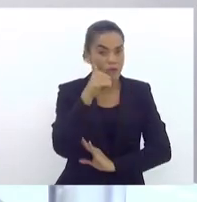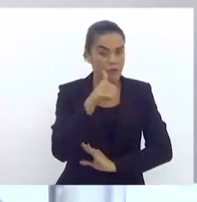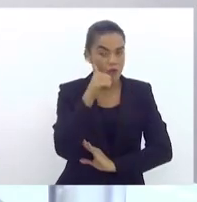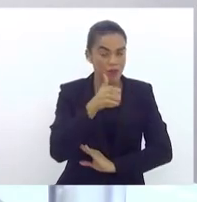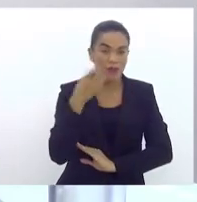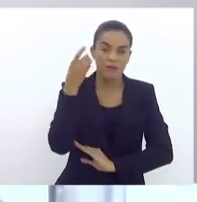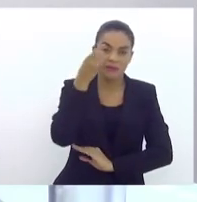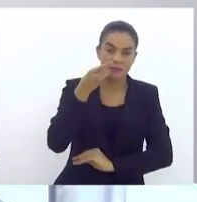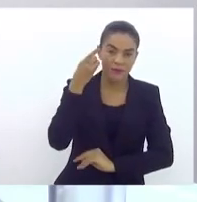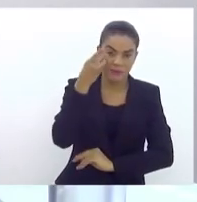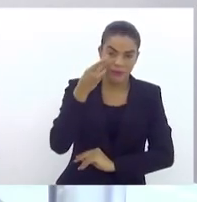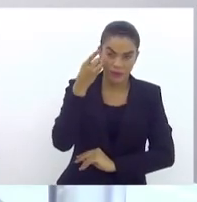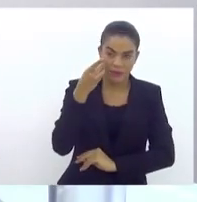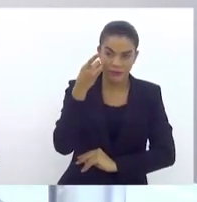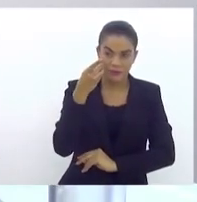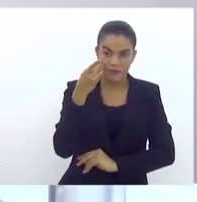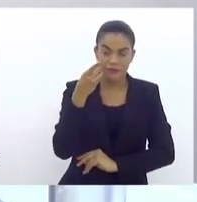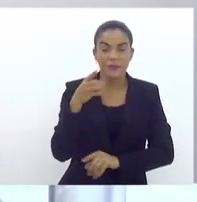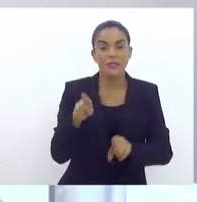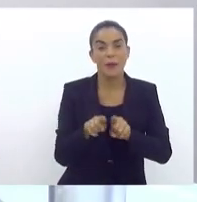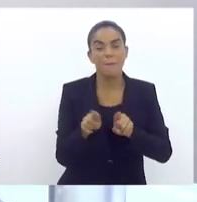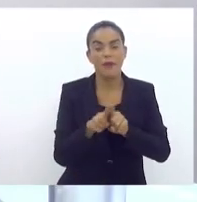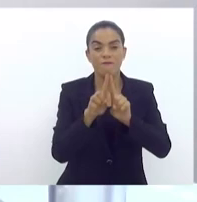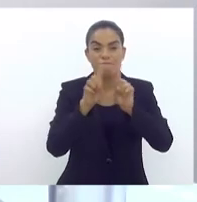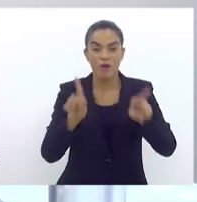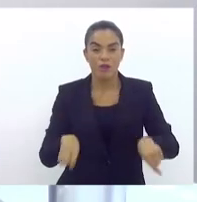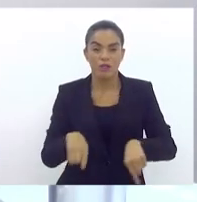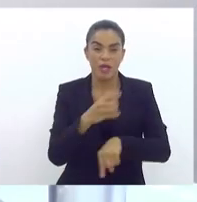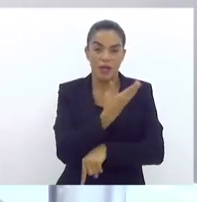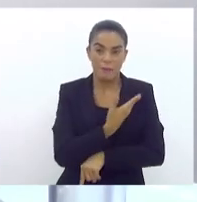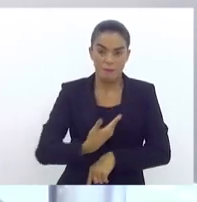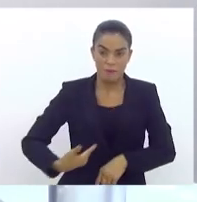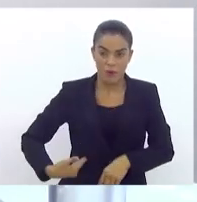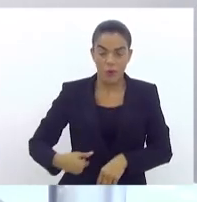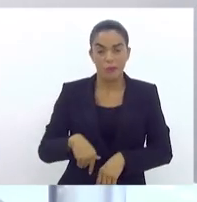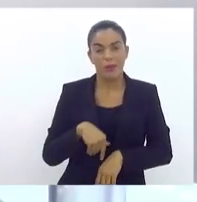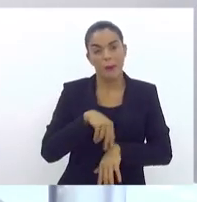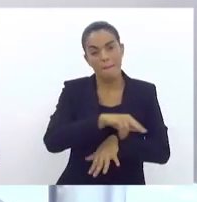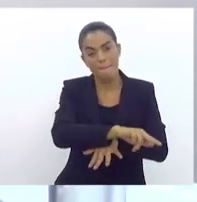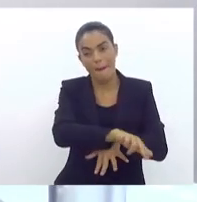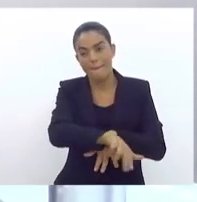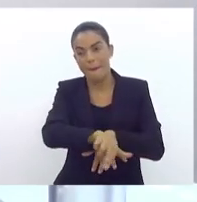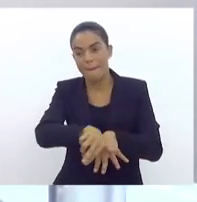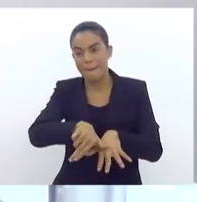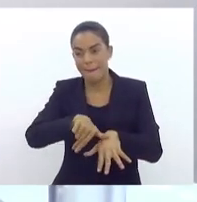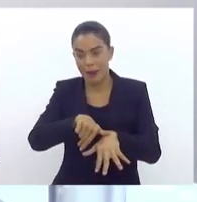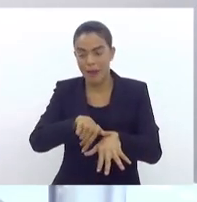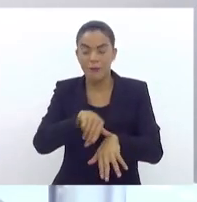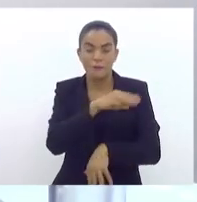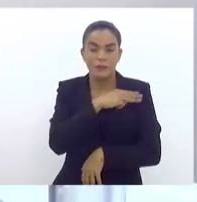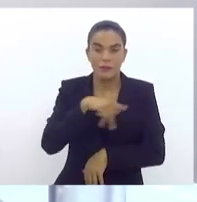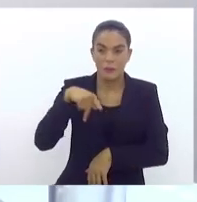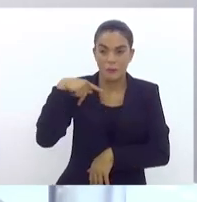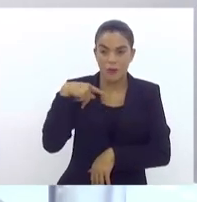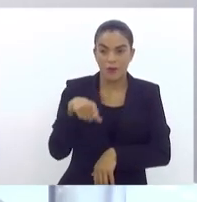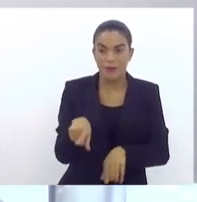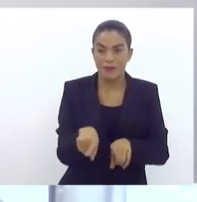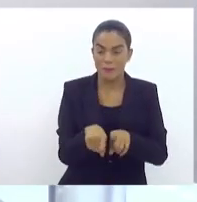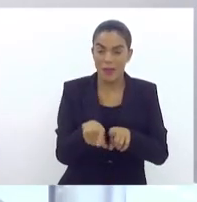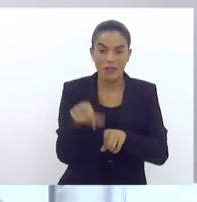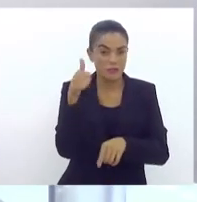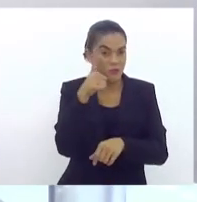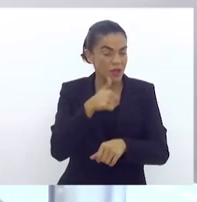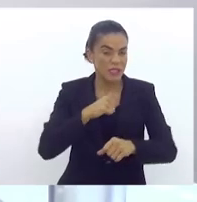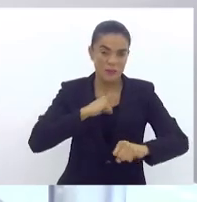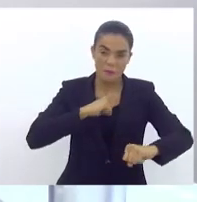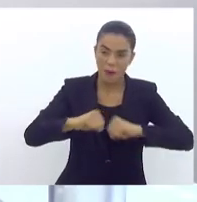e ocupante de cargo cargos públicos que abrange todos os órgãos e as esferas também Ministério Público inclusive as militantes